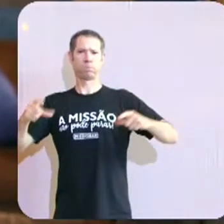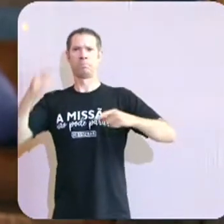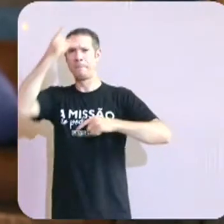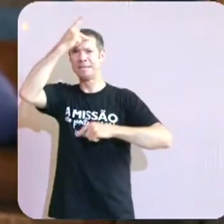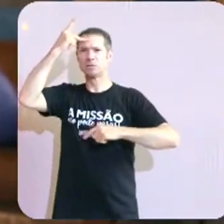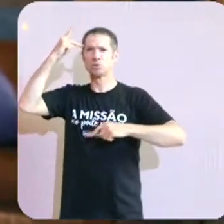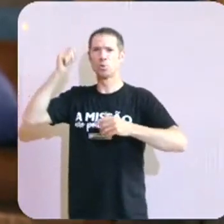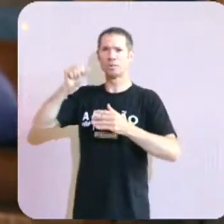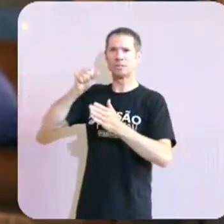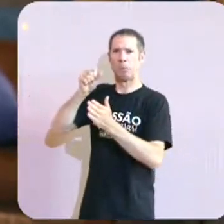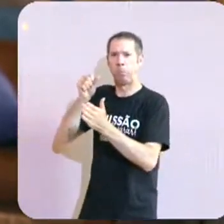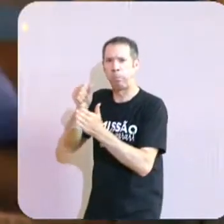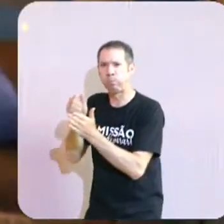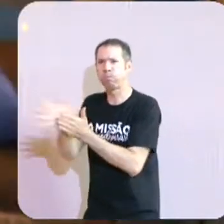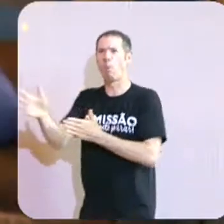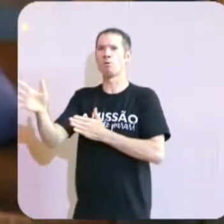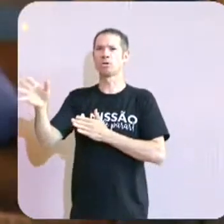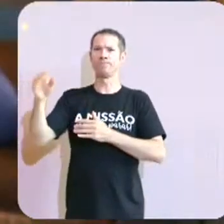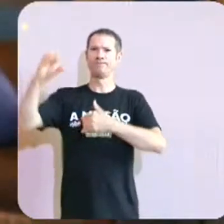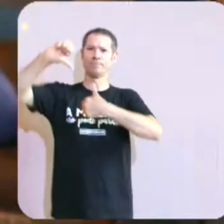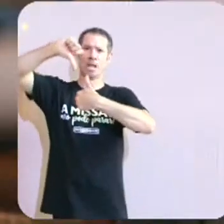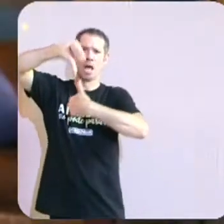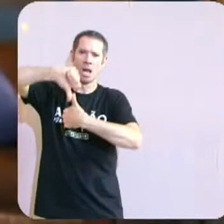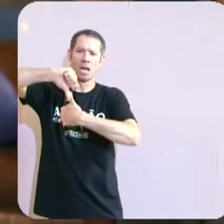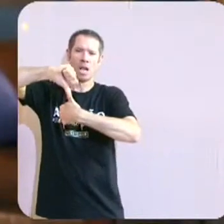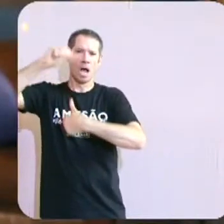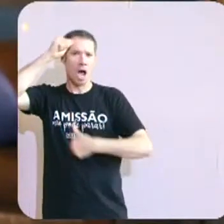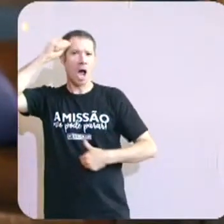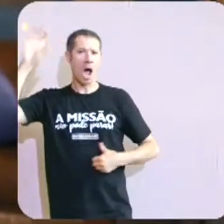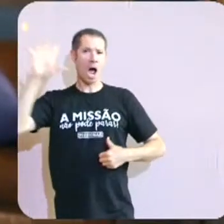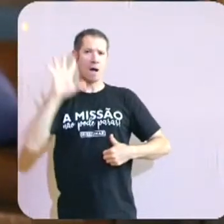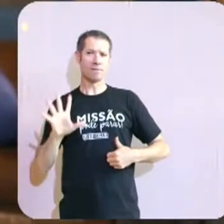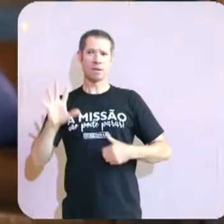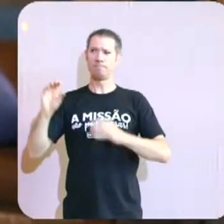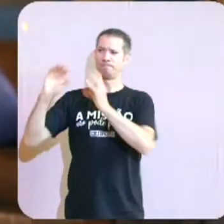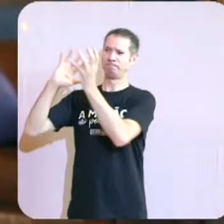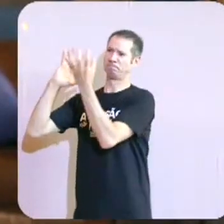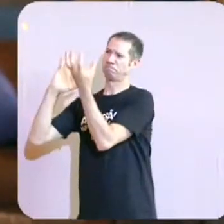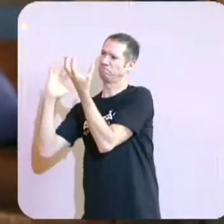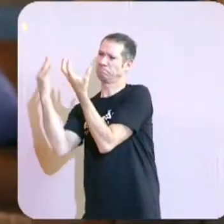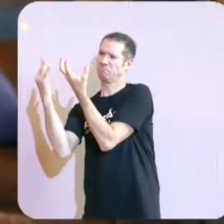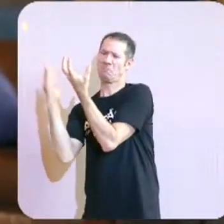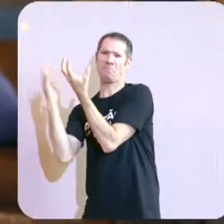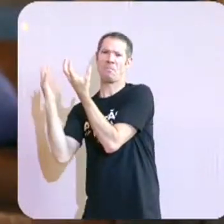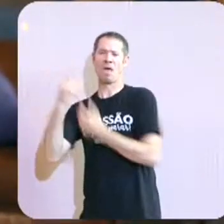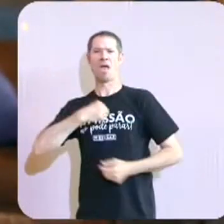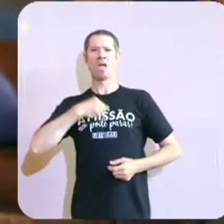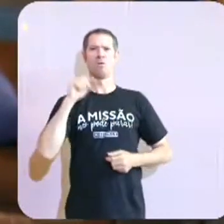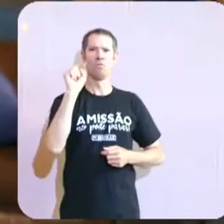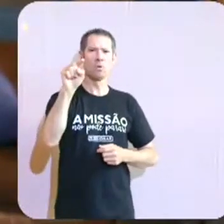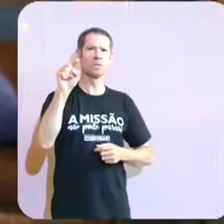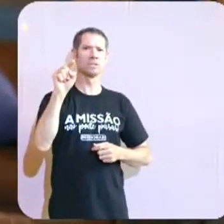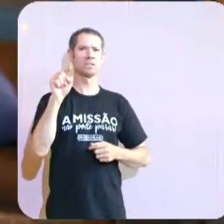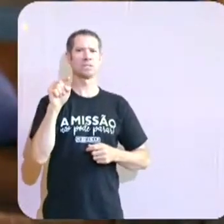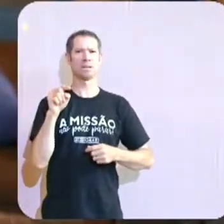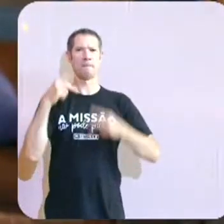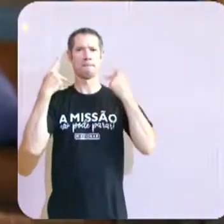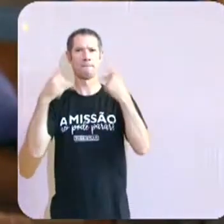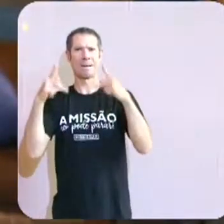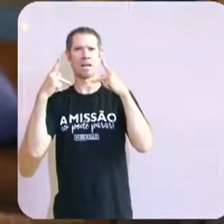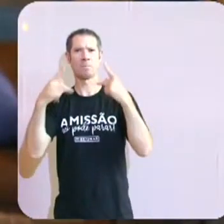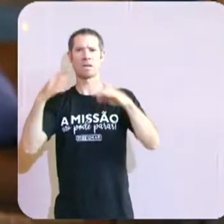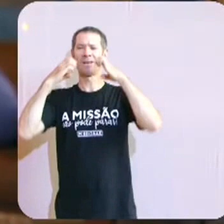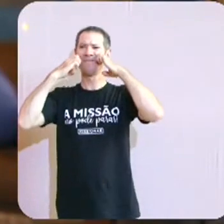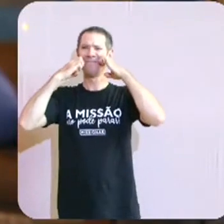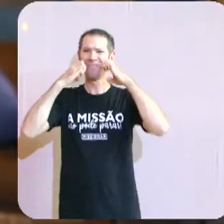refugiados, de gente vindo da América Latina, da África, do Oriente Médio. E eu e você temos que atuar pregando o evangelho